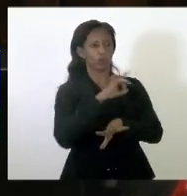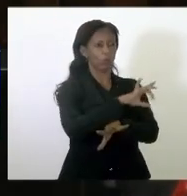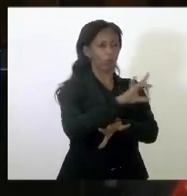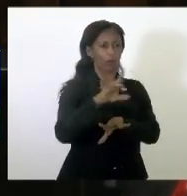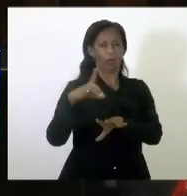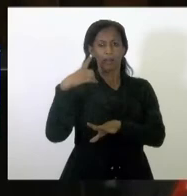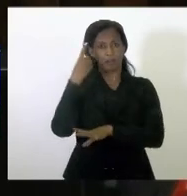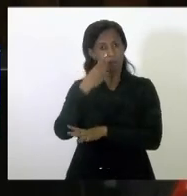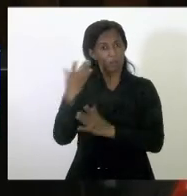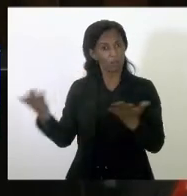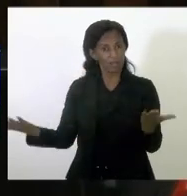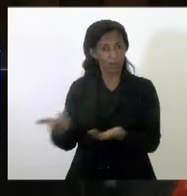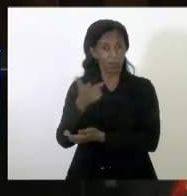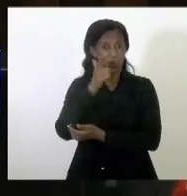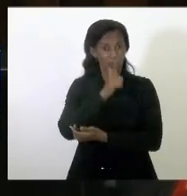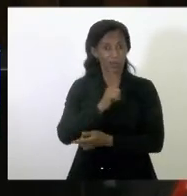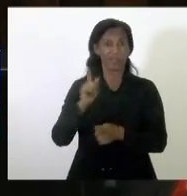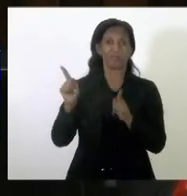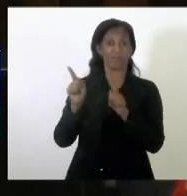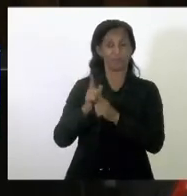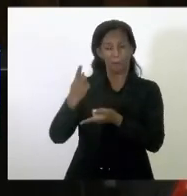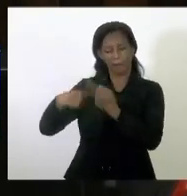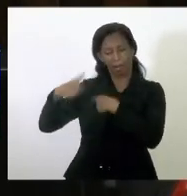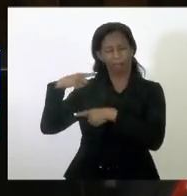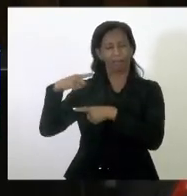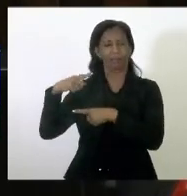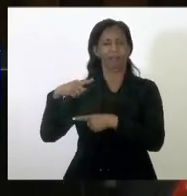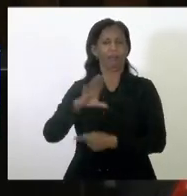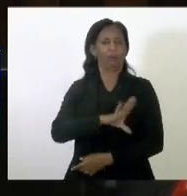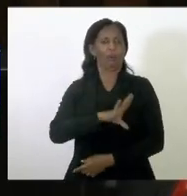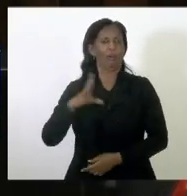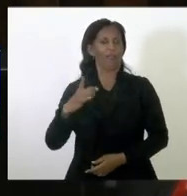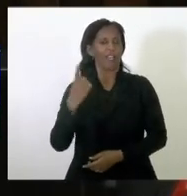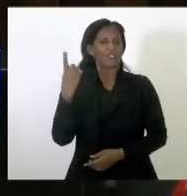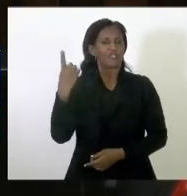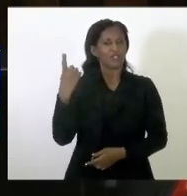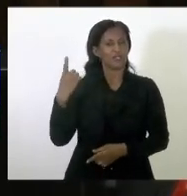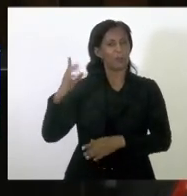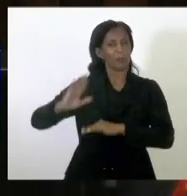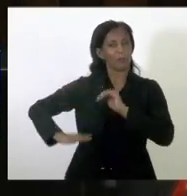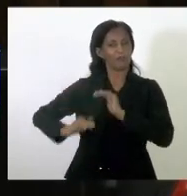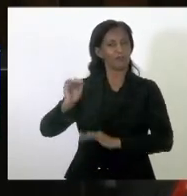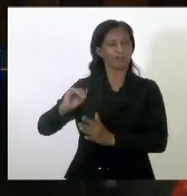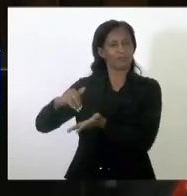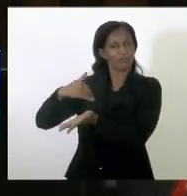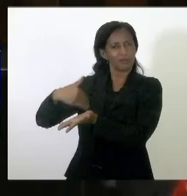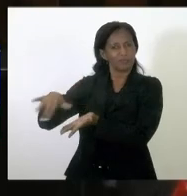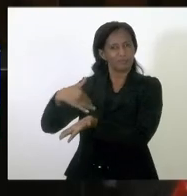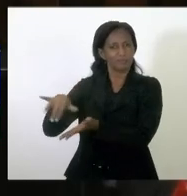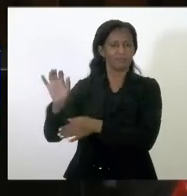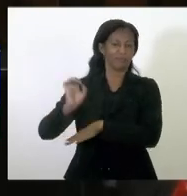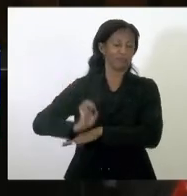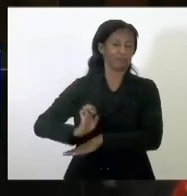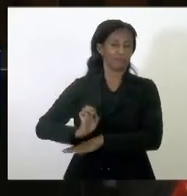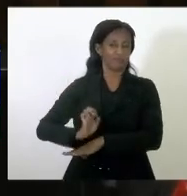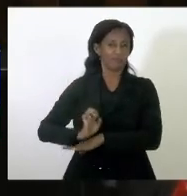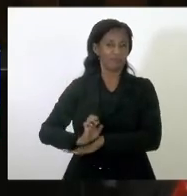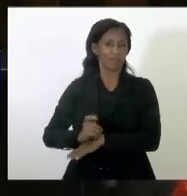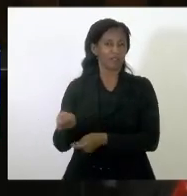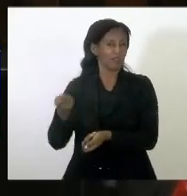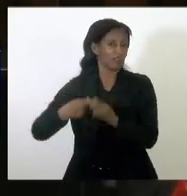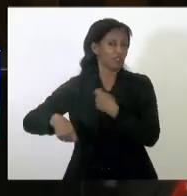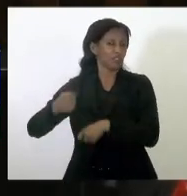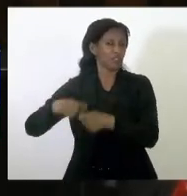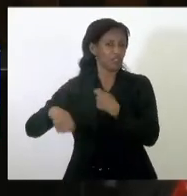nós tivemos êxito, graças também à coragem de um servidor público, de um secretário estadual de